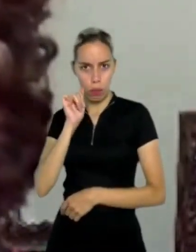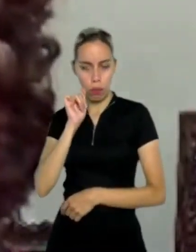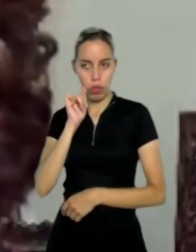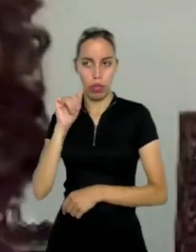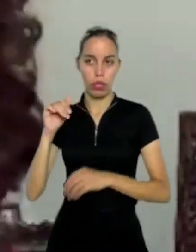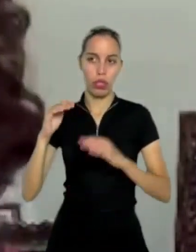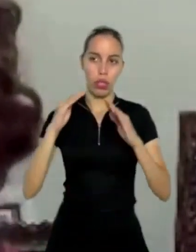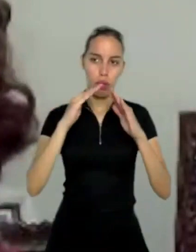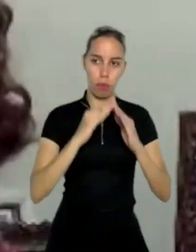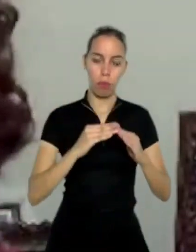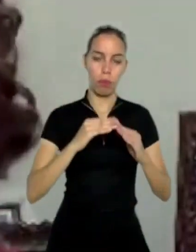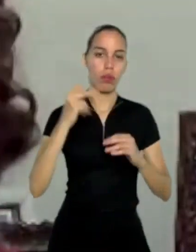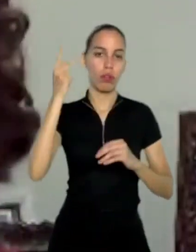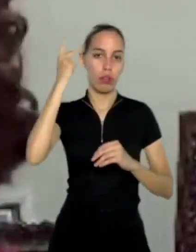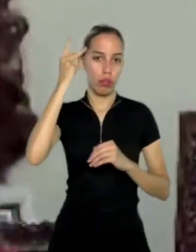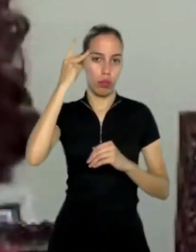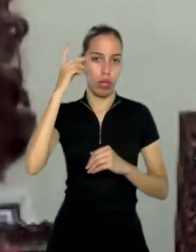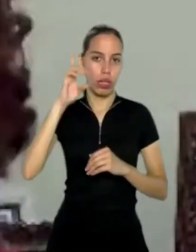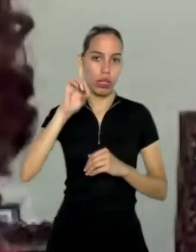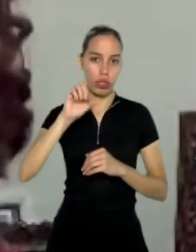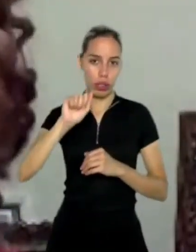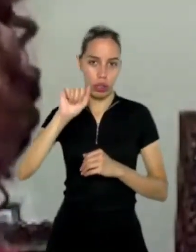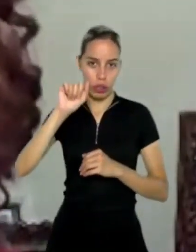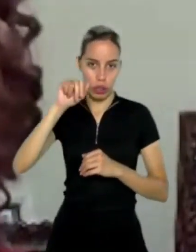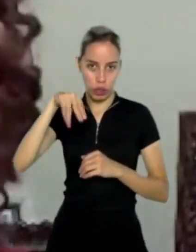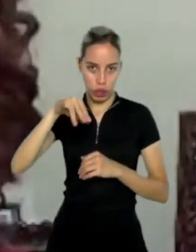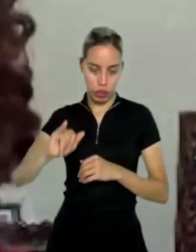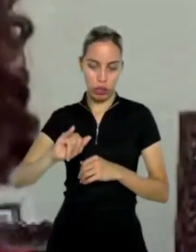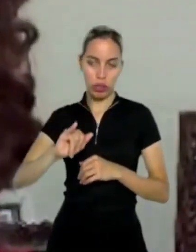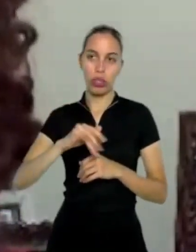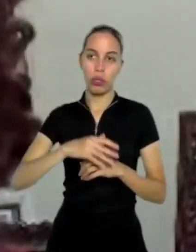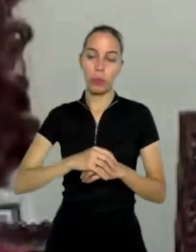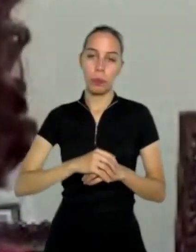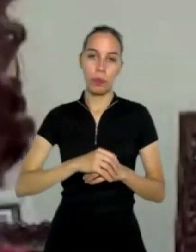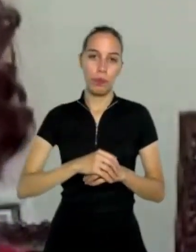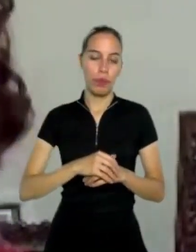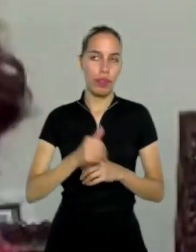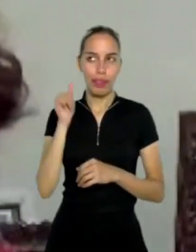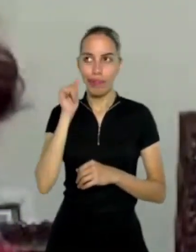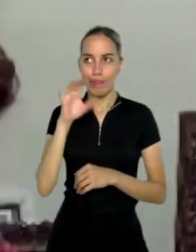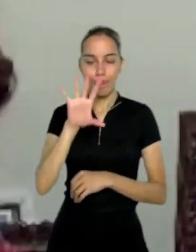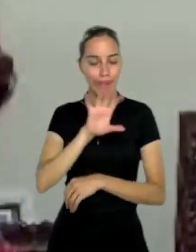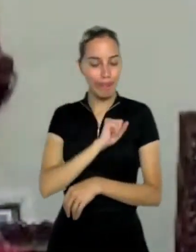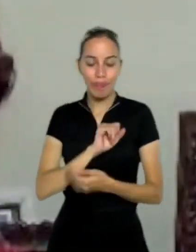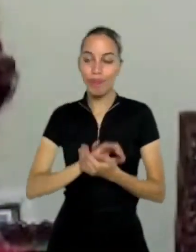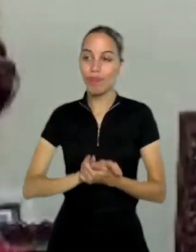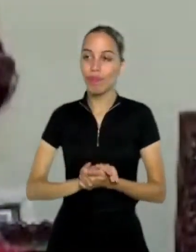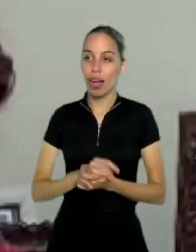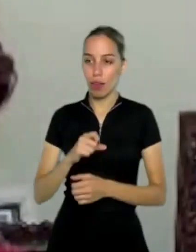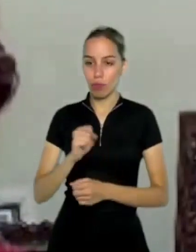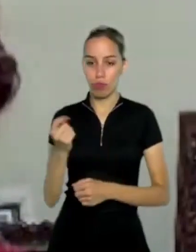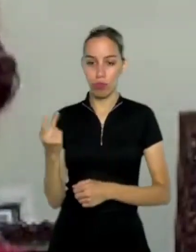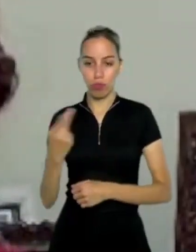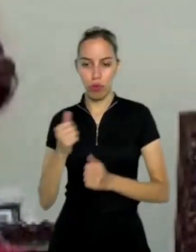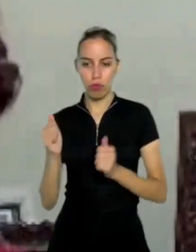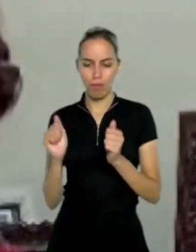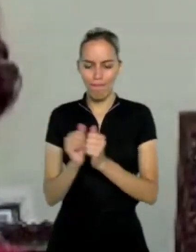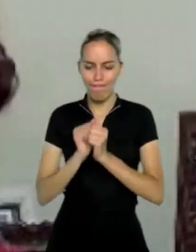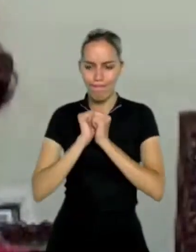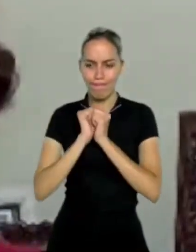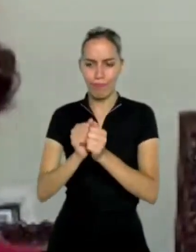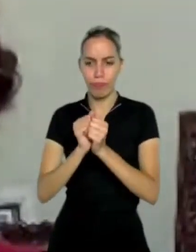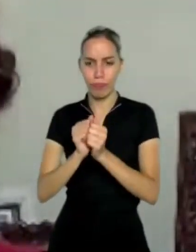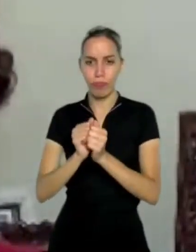Daniela Bonafé, a Dani, que é assim, um amor. E a gente se aproximou e tal. Aí ele convidou a gente para fazer uma